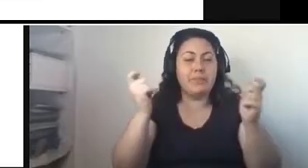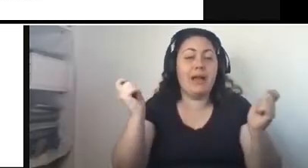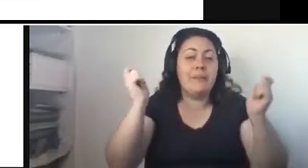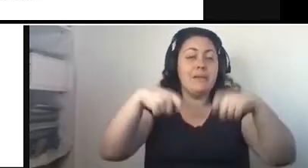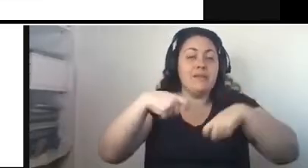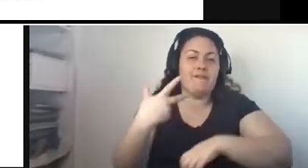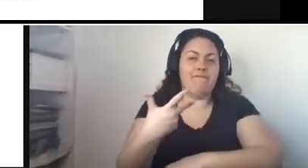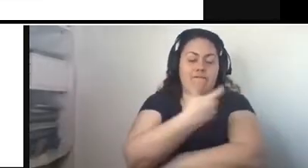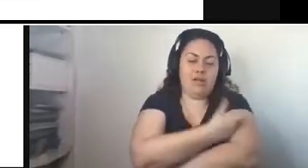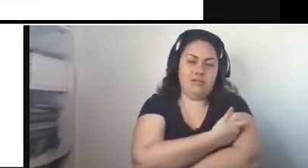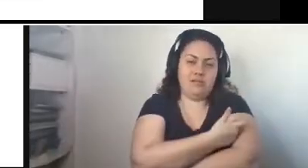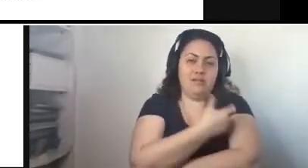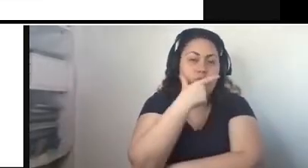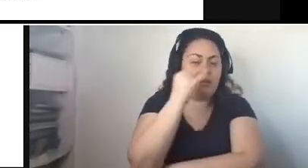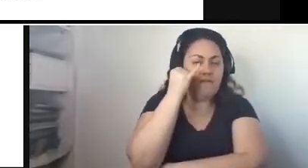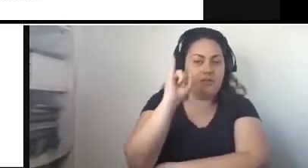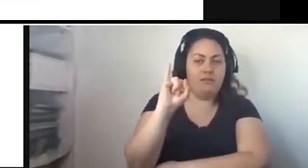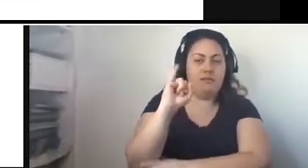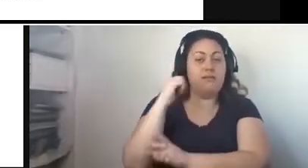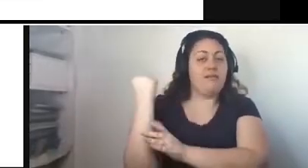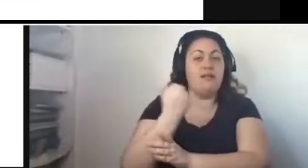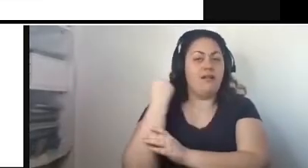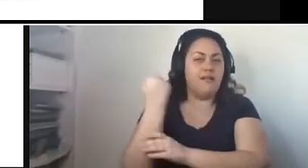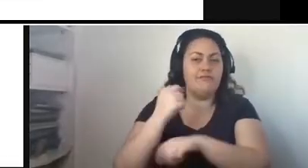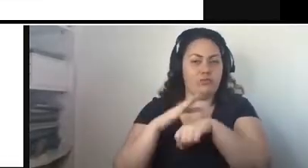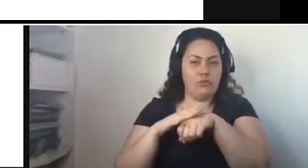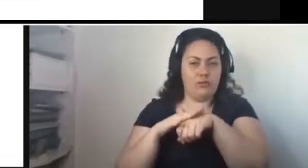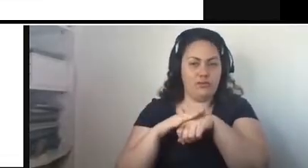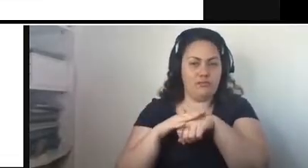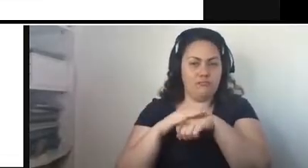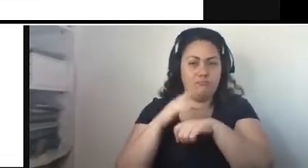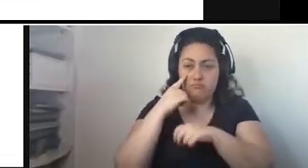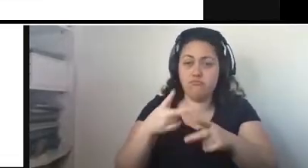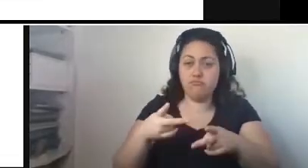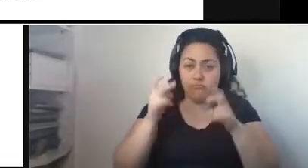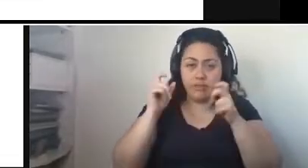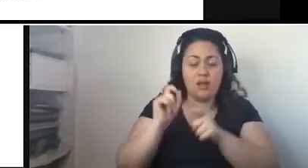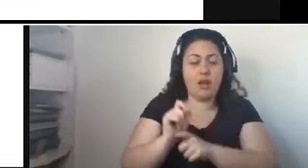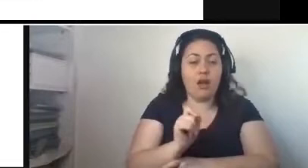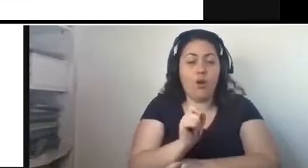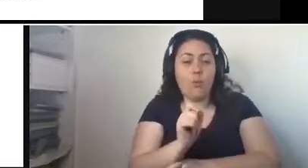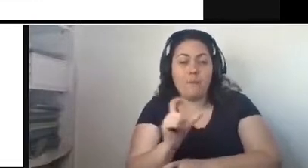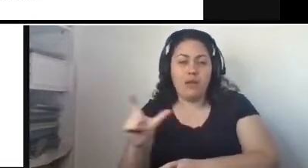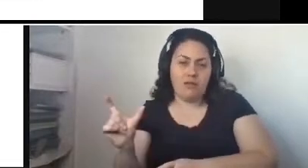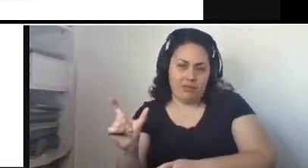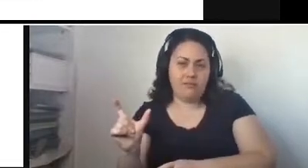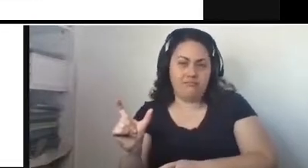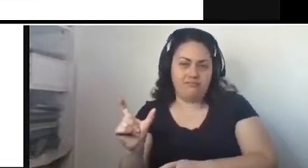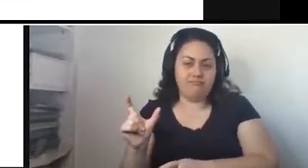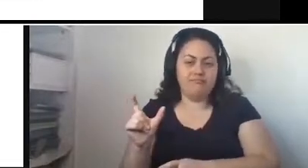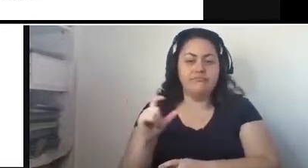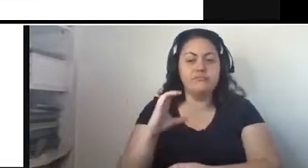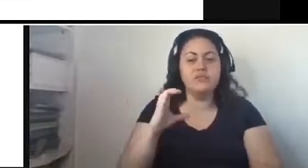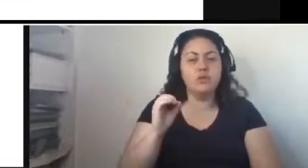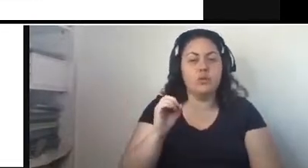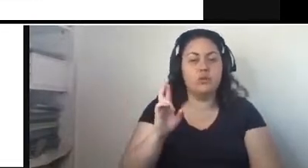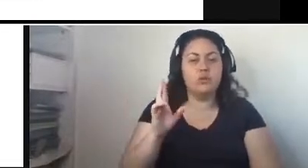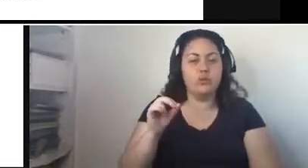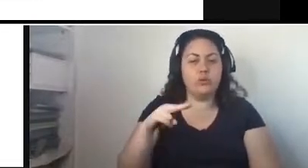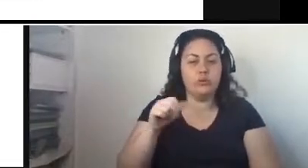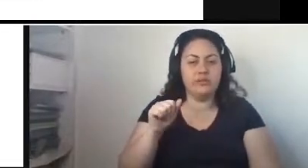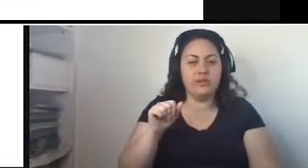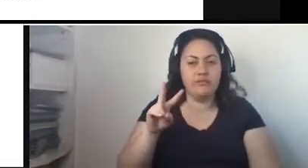de evitar casos graves. A gente vê que aumentou a estimativa pontual, né? A Coronavac aumentou para 93%